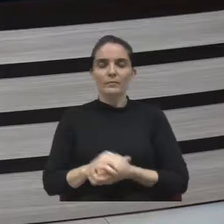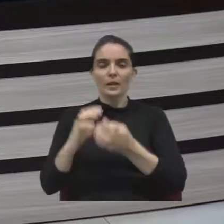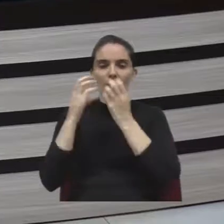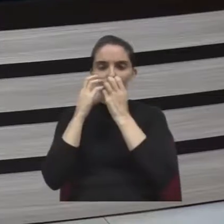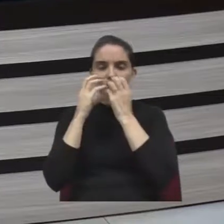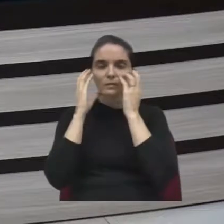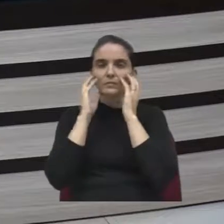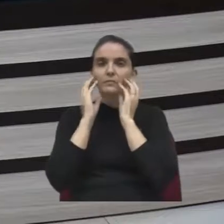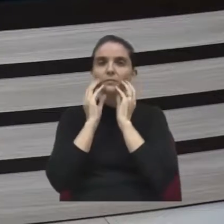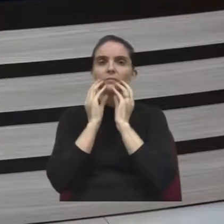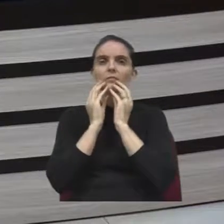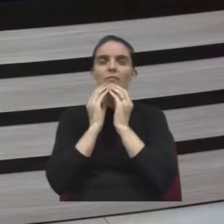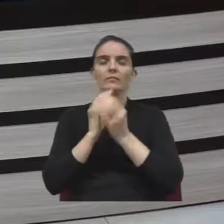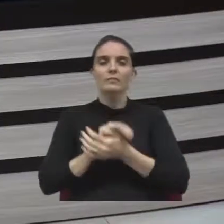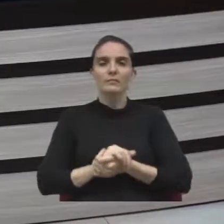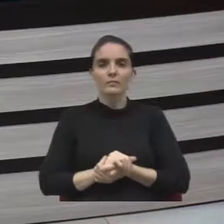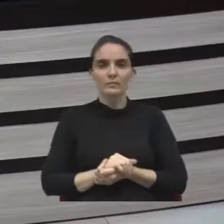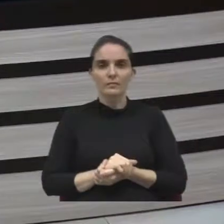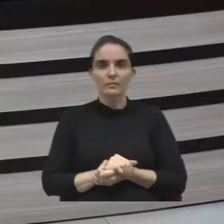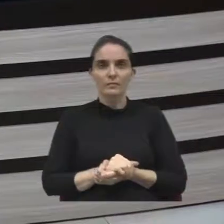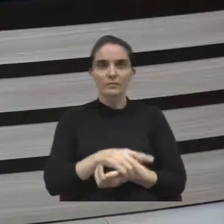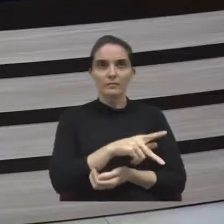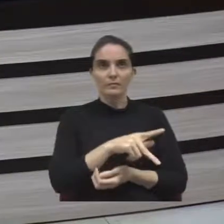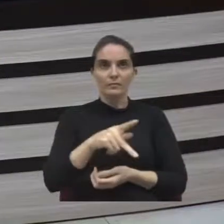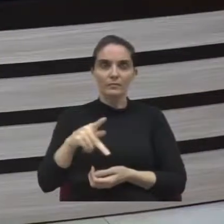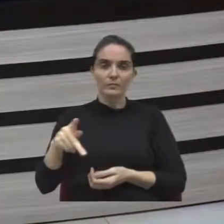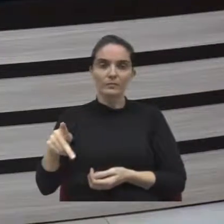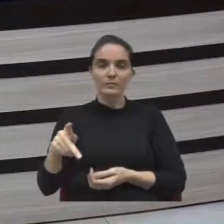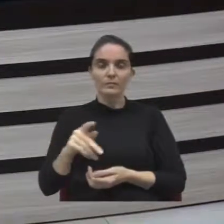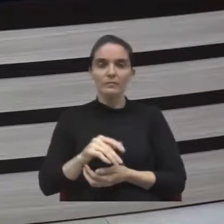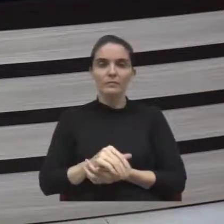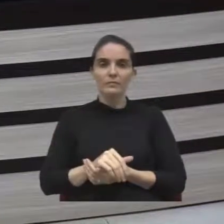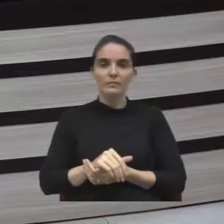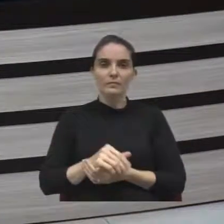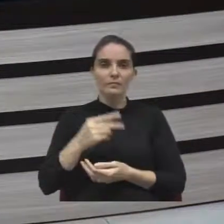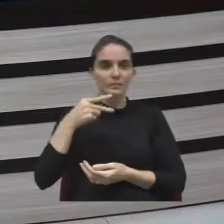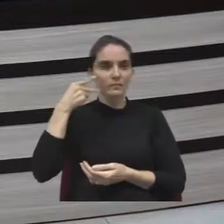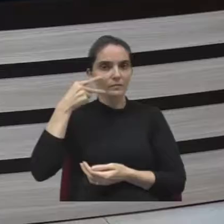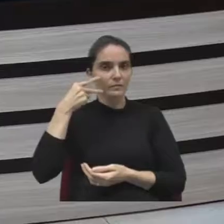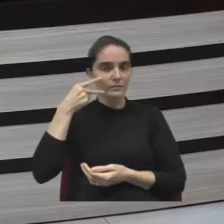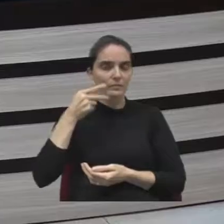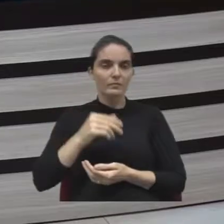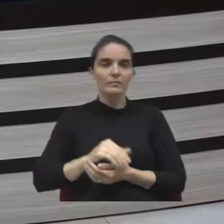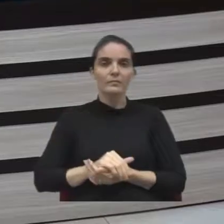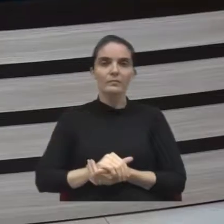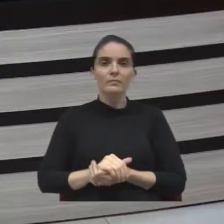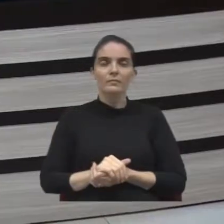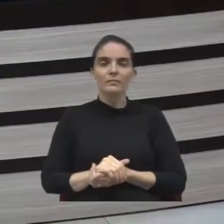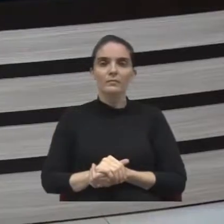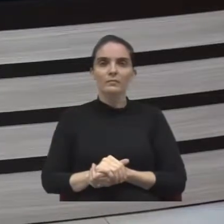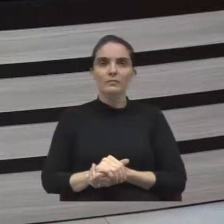Lanche. Senhor presidente, nobres pares, doutora Mayra, próxima.